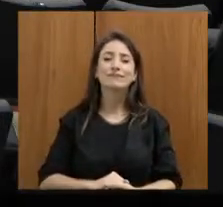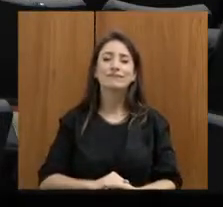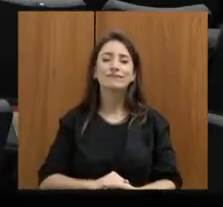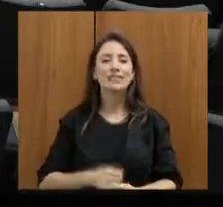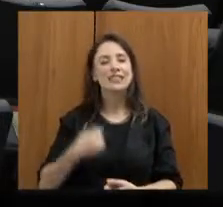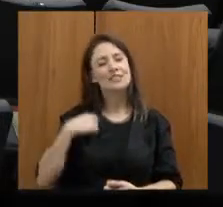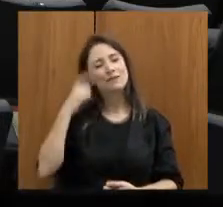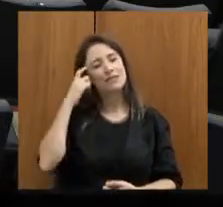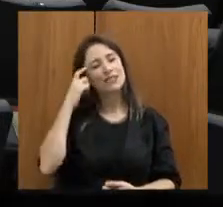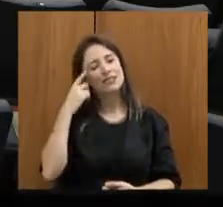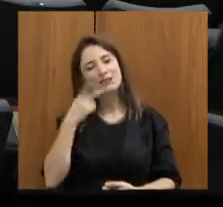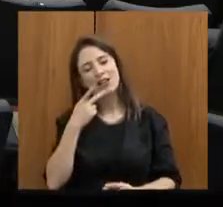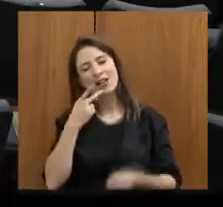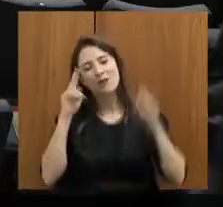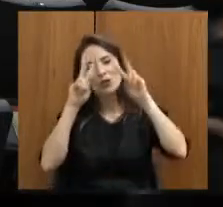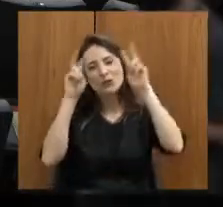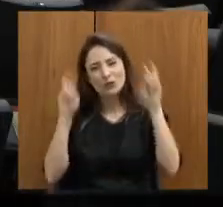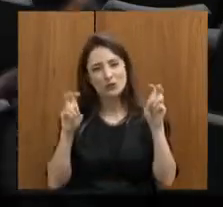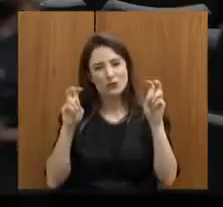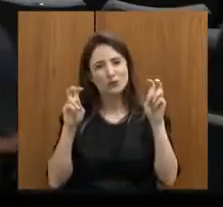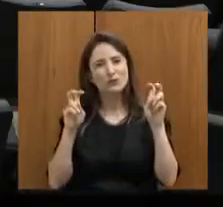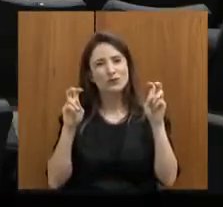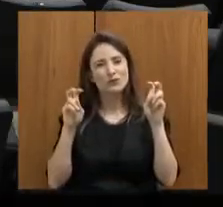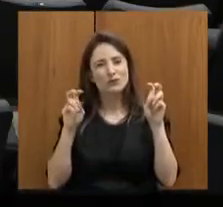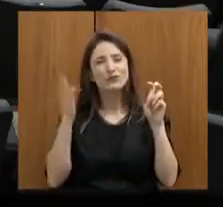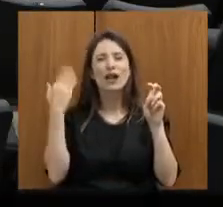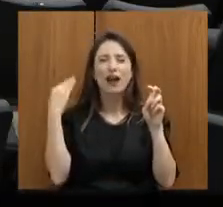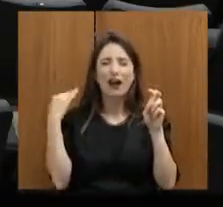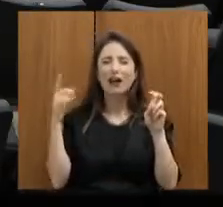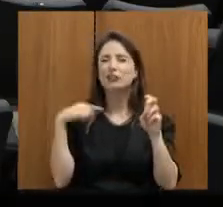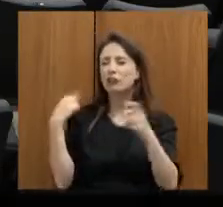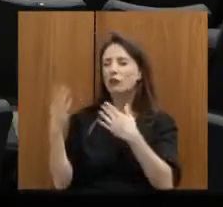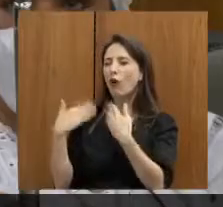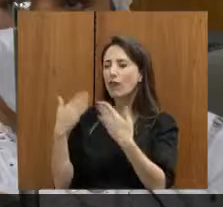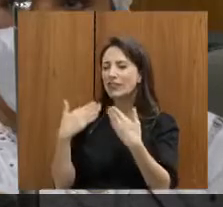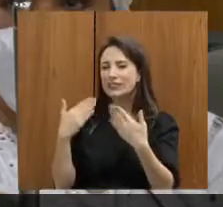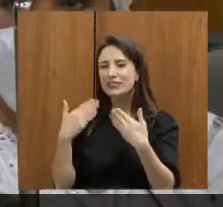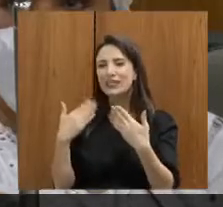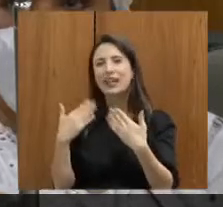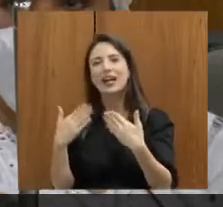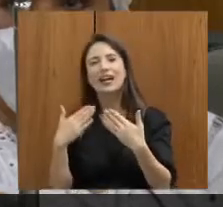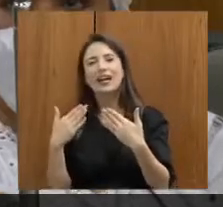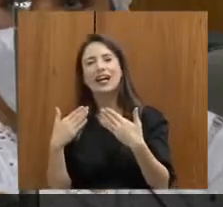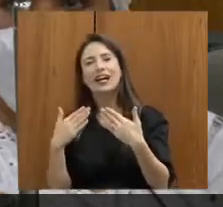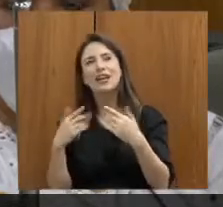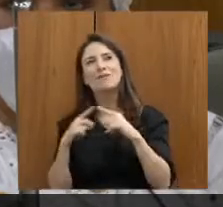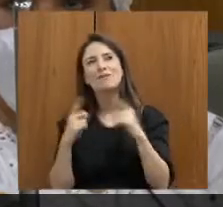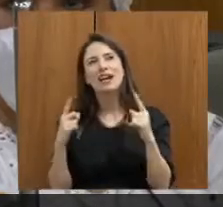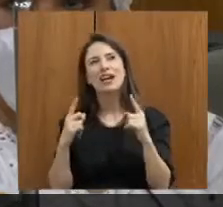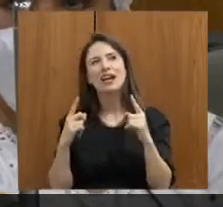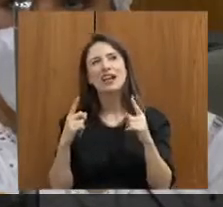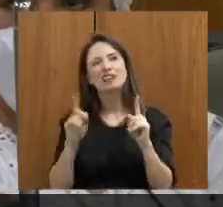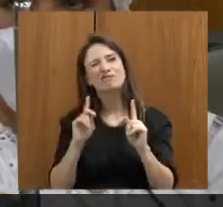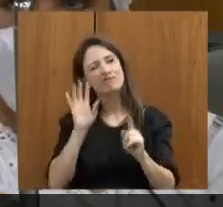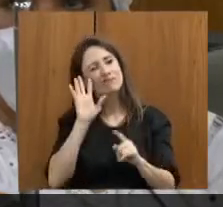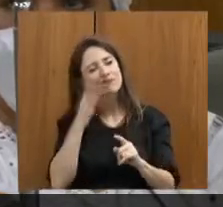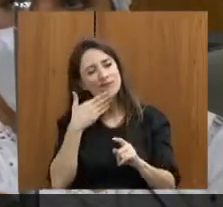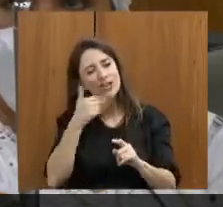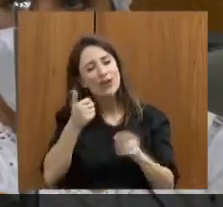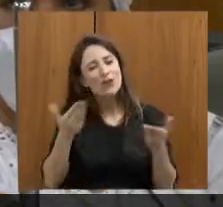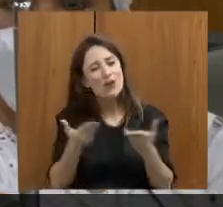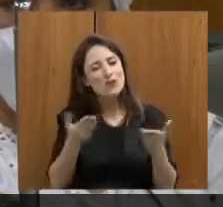que saiu aqui durante nosso encontro que é nossa segurança mas eu não eu não quero falar dele hoje